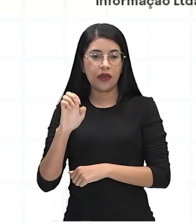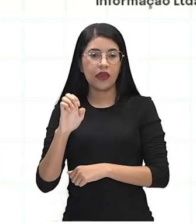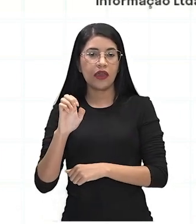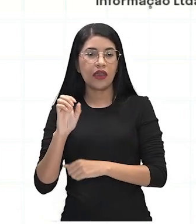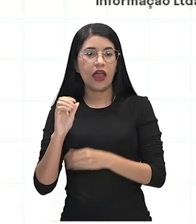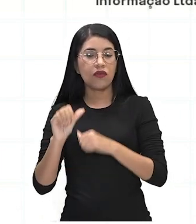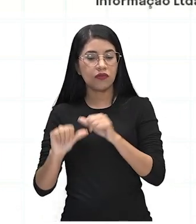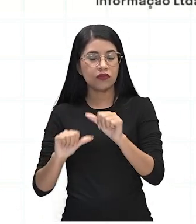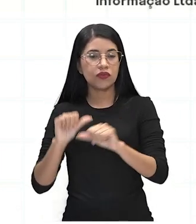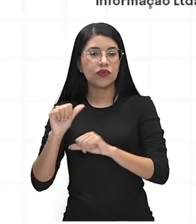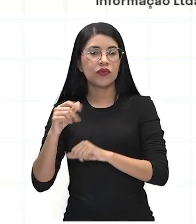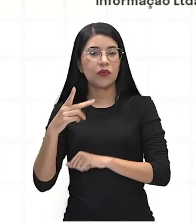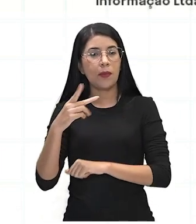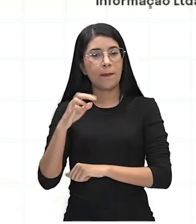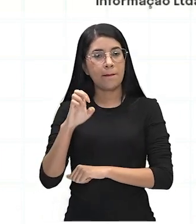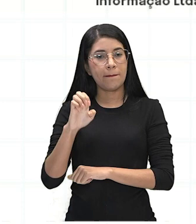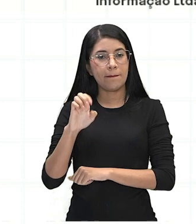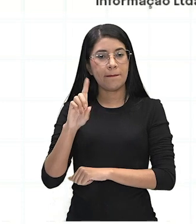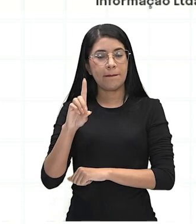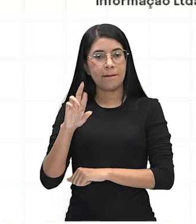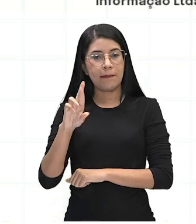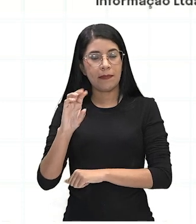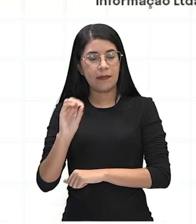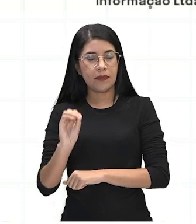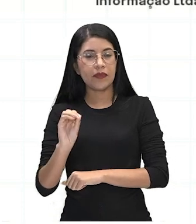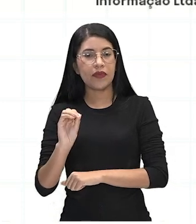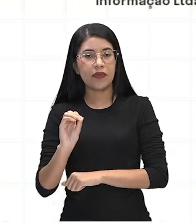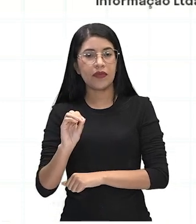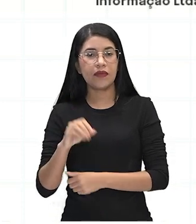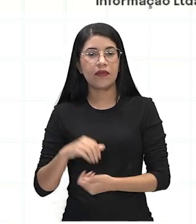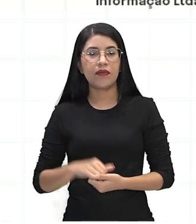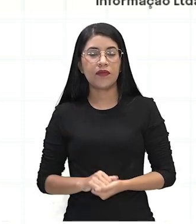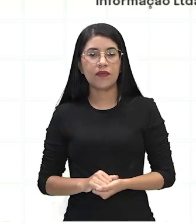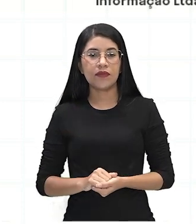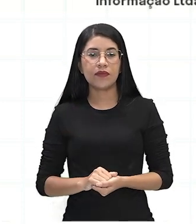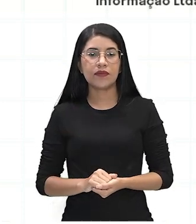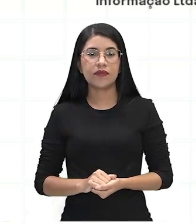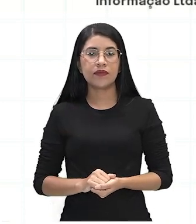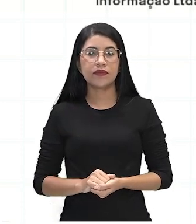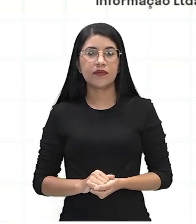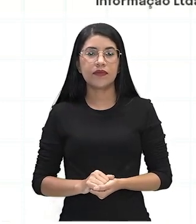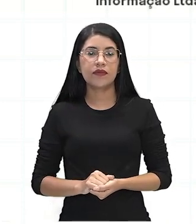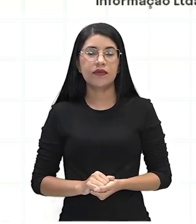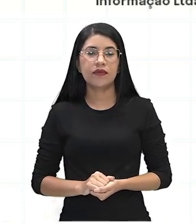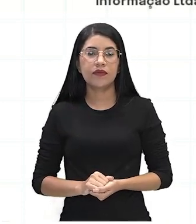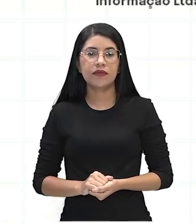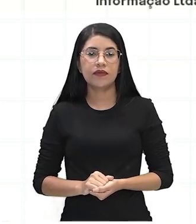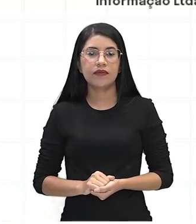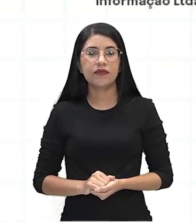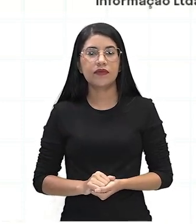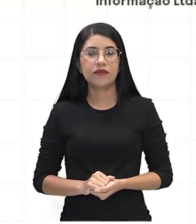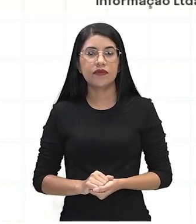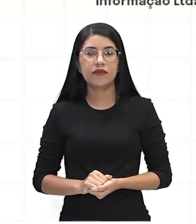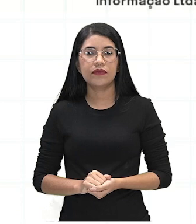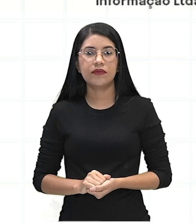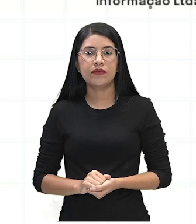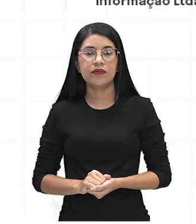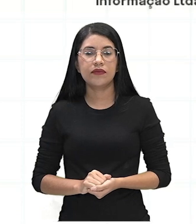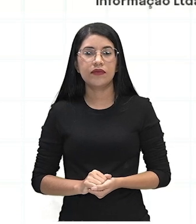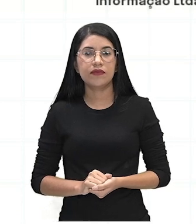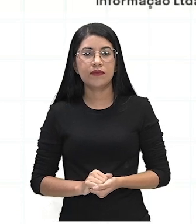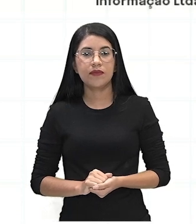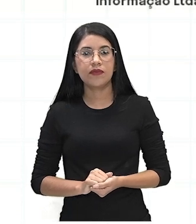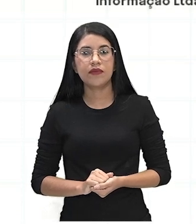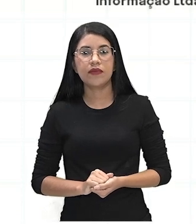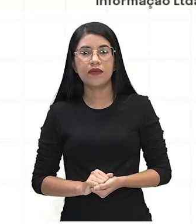acrescentar o nome dele. Então, Pedro likes tucunaré. Pedro likes tucunaré.